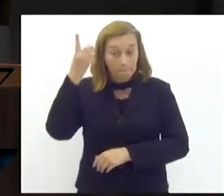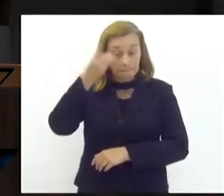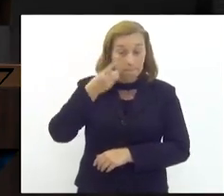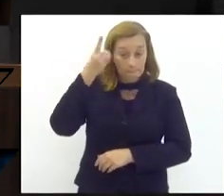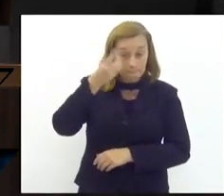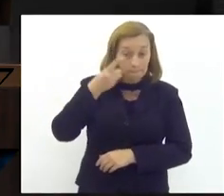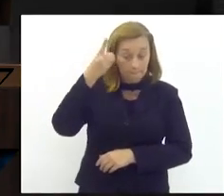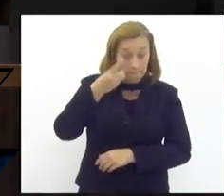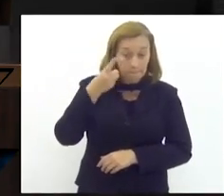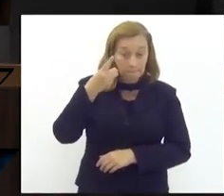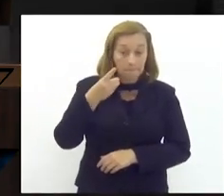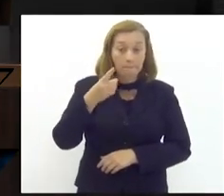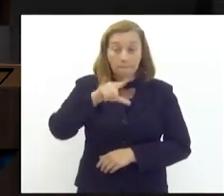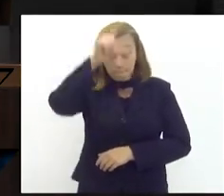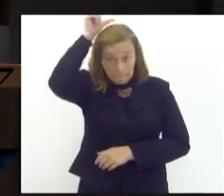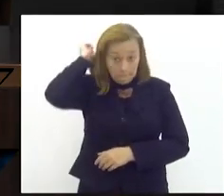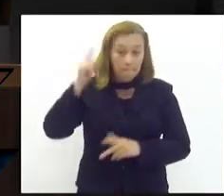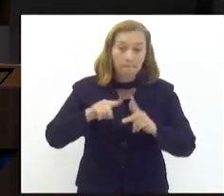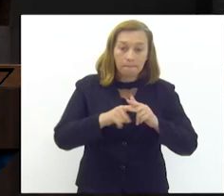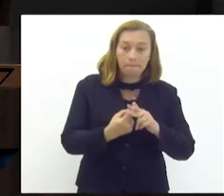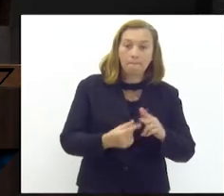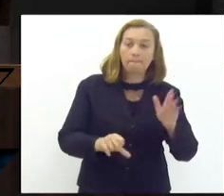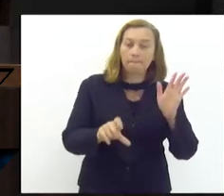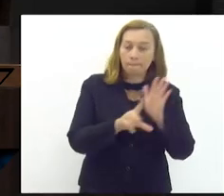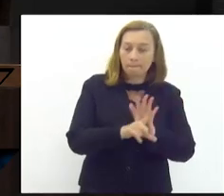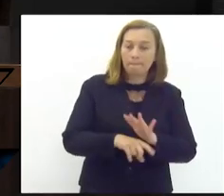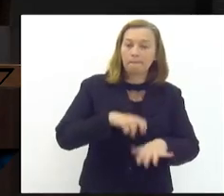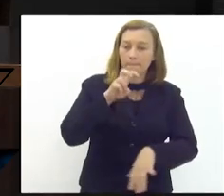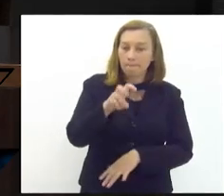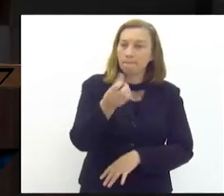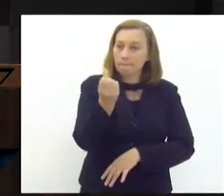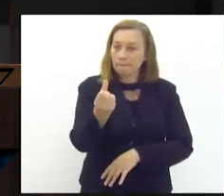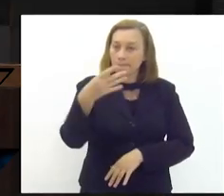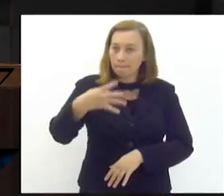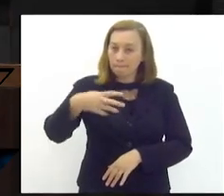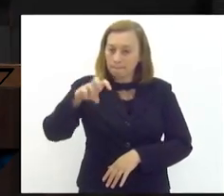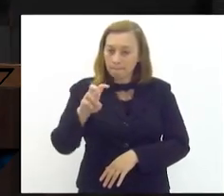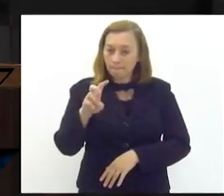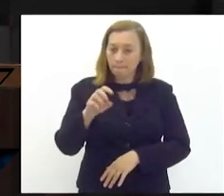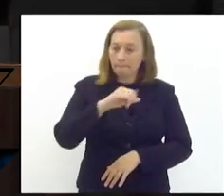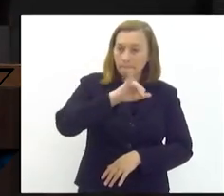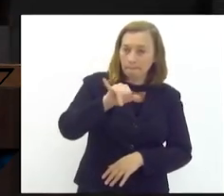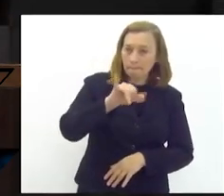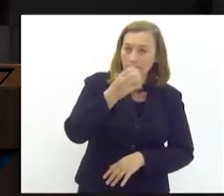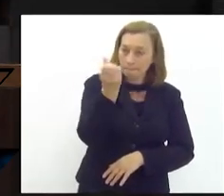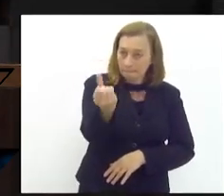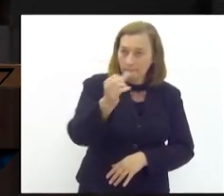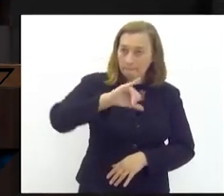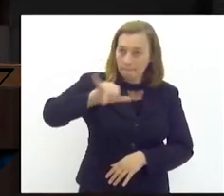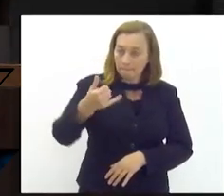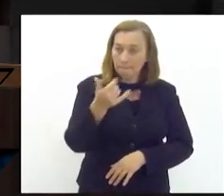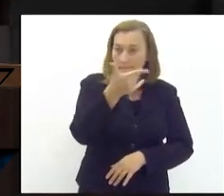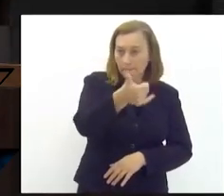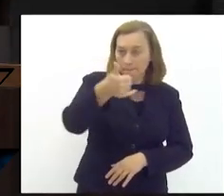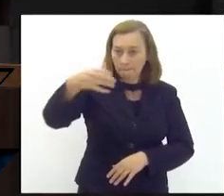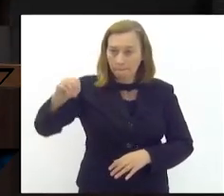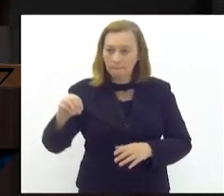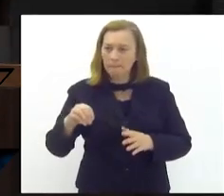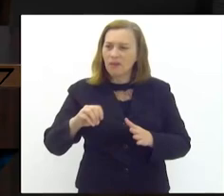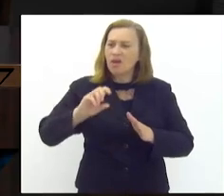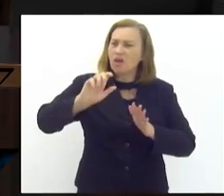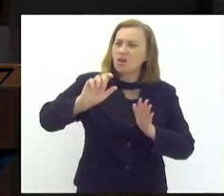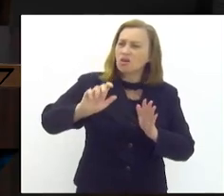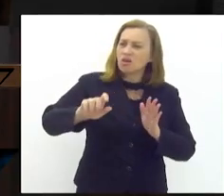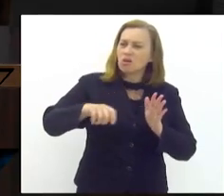que altera a lei estadual número 5645 de 6 de janeiro 2010 para incluir no calendário do Estado